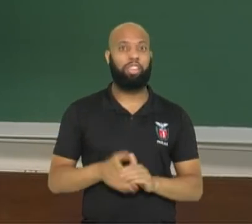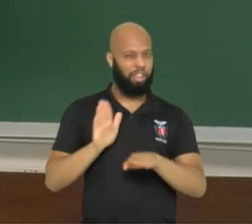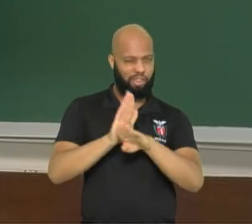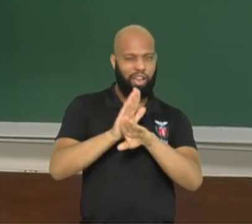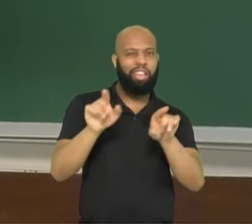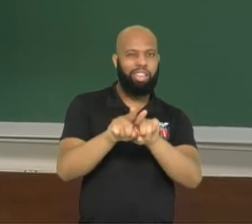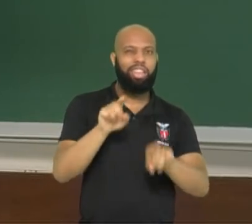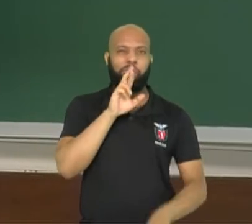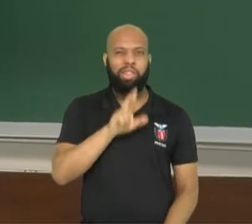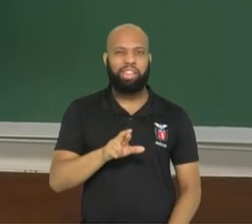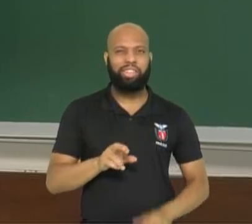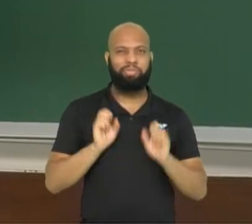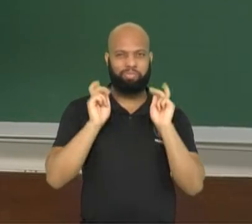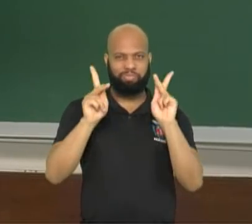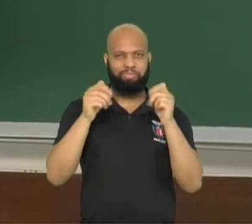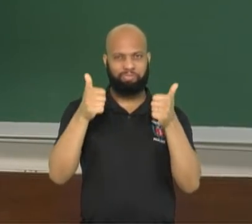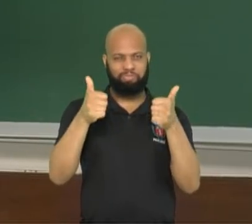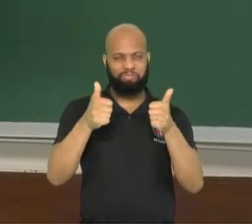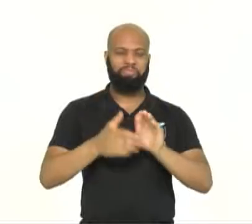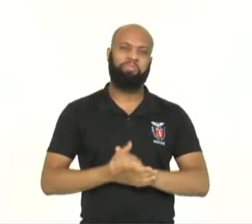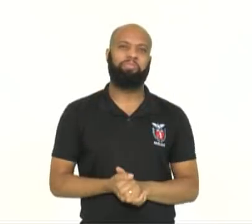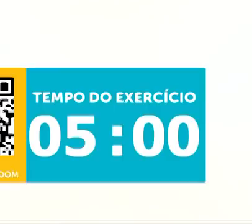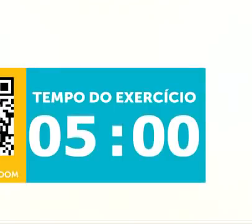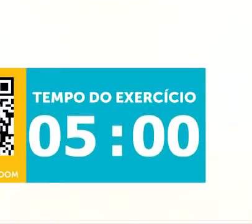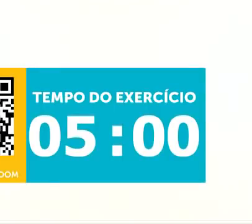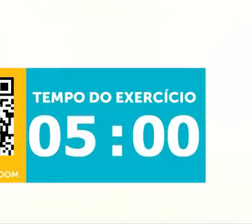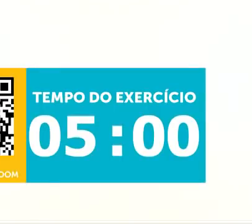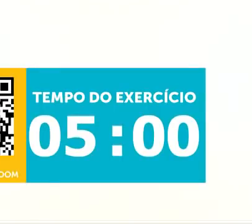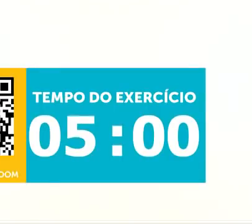ajudar a resolver. Ok? Obrigada.